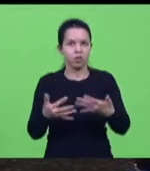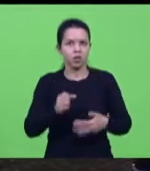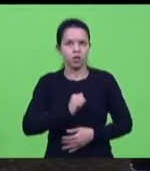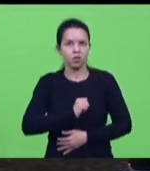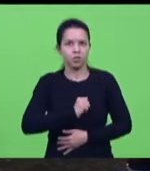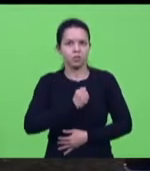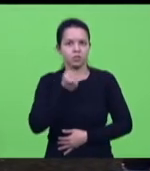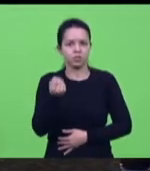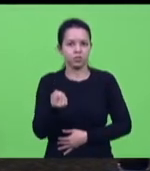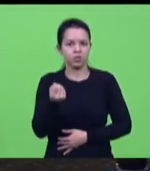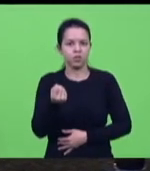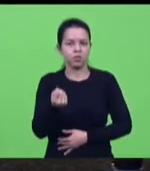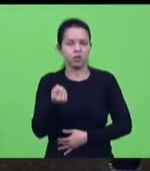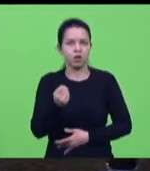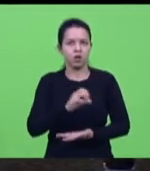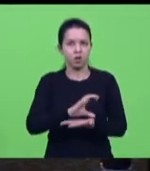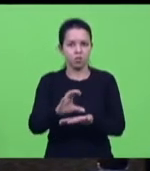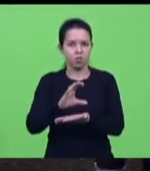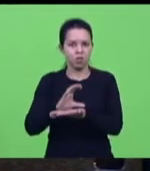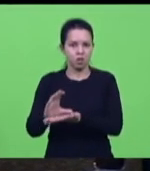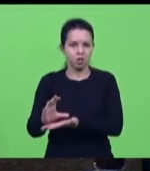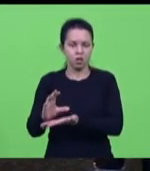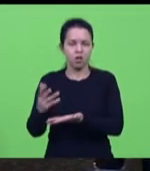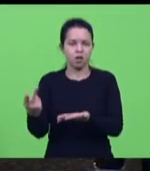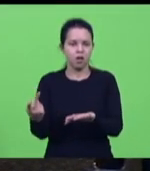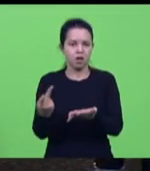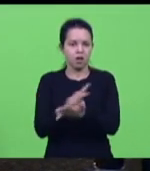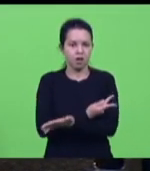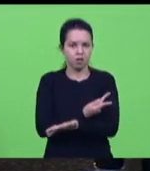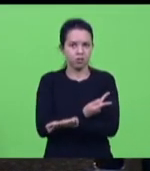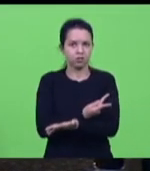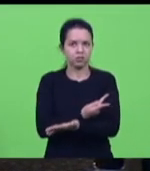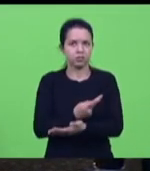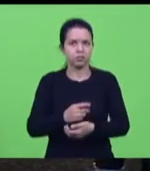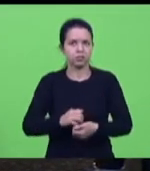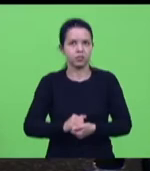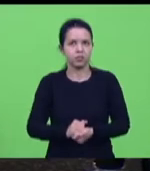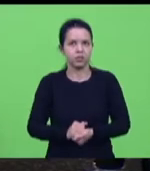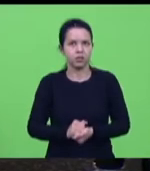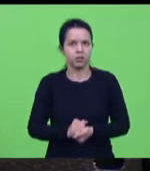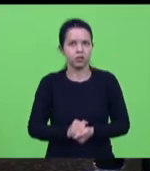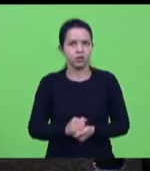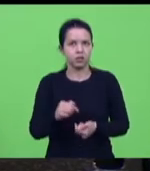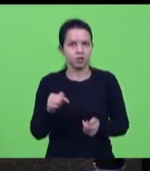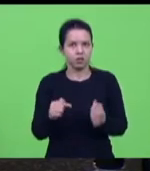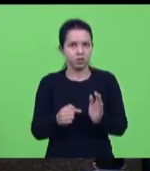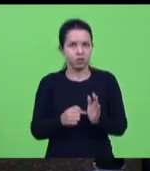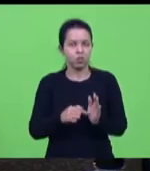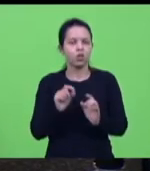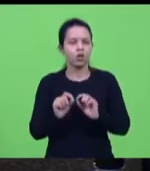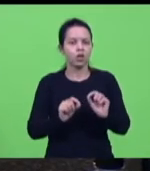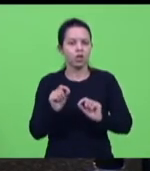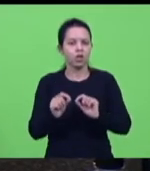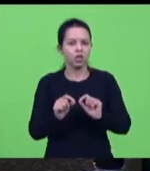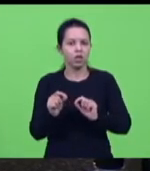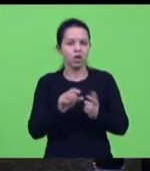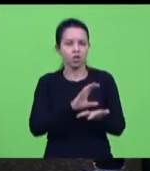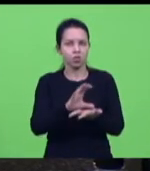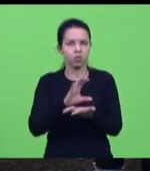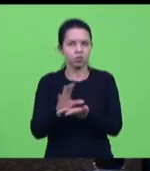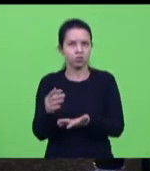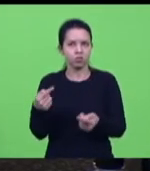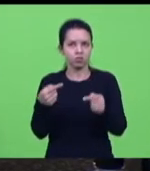à distribuição irregular. Bom, aqui já daria um grande debate o que, que é distribuição